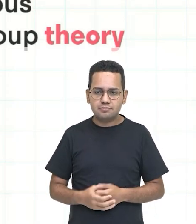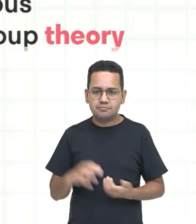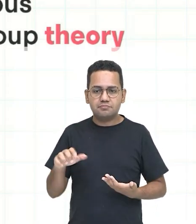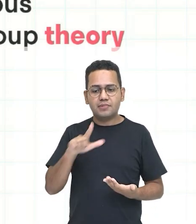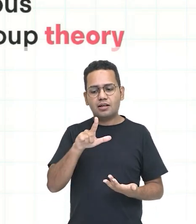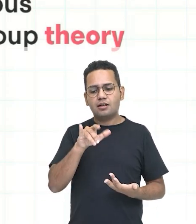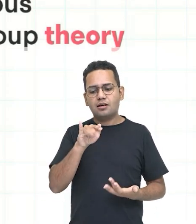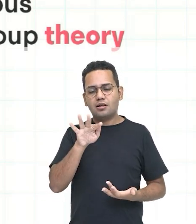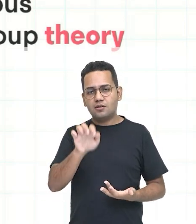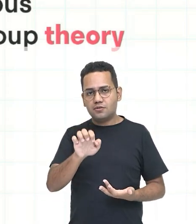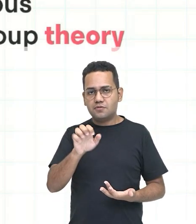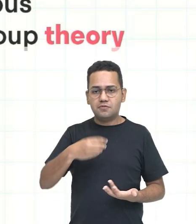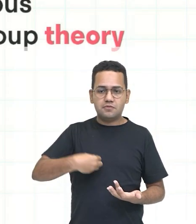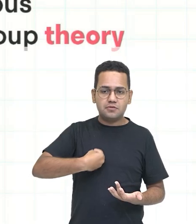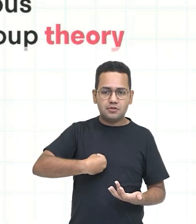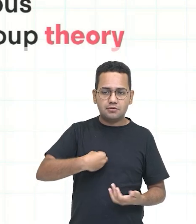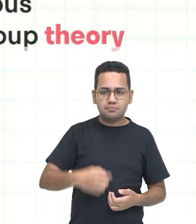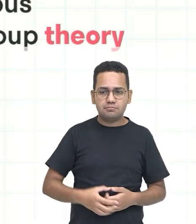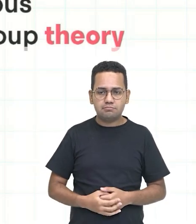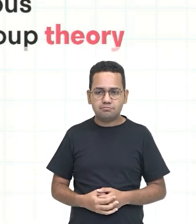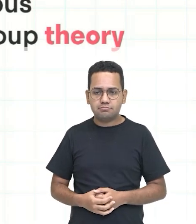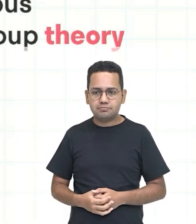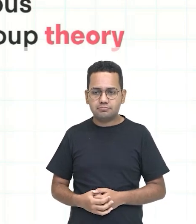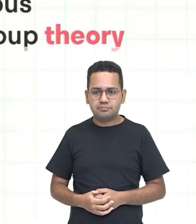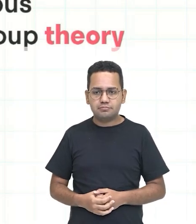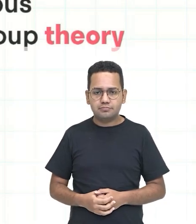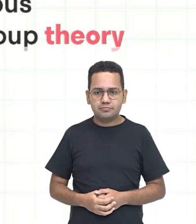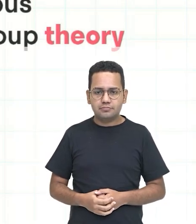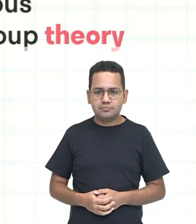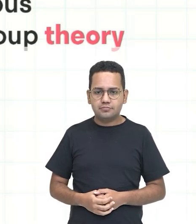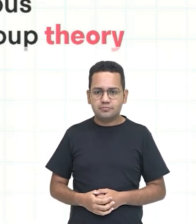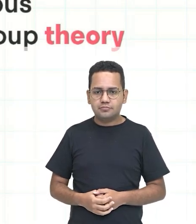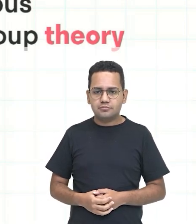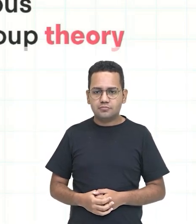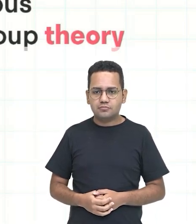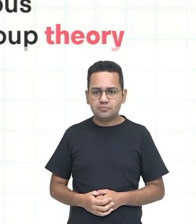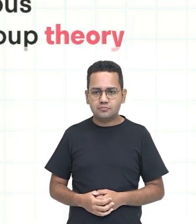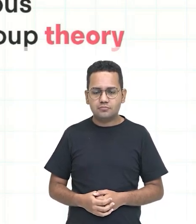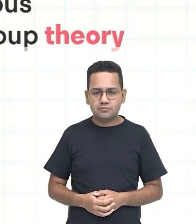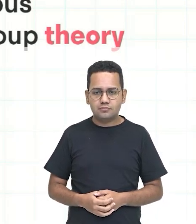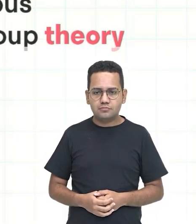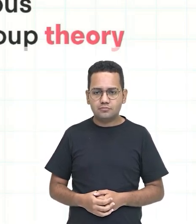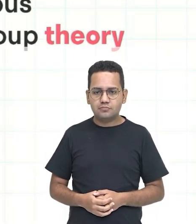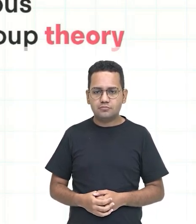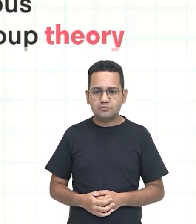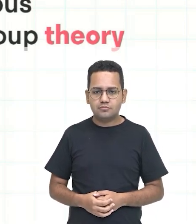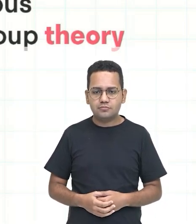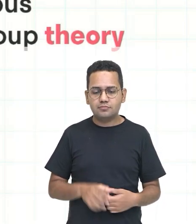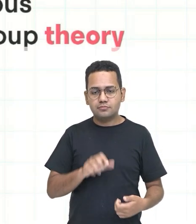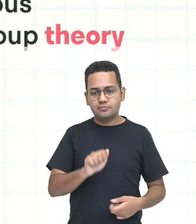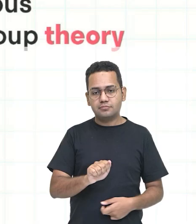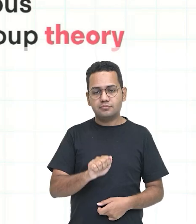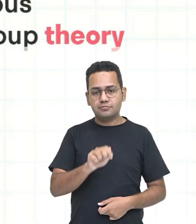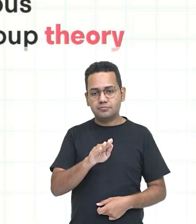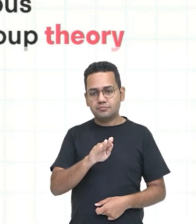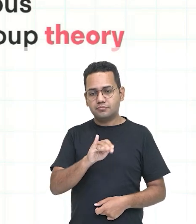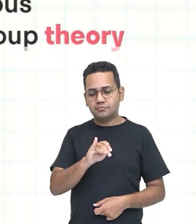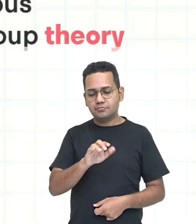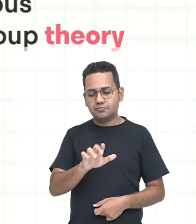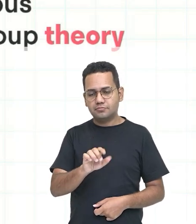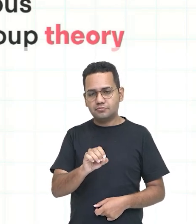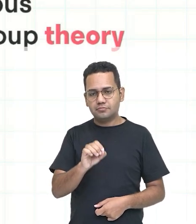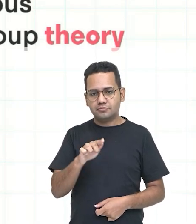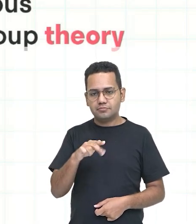conhecemos, vida. Daí nós temos, deixa eu ver, a biogenesis, né? Nós temos essa